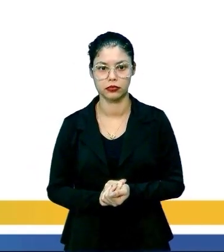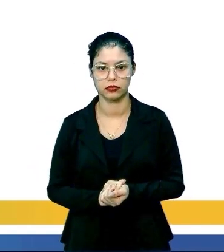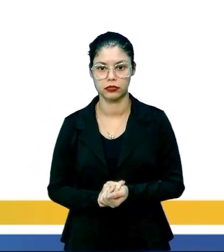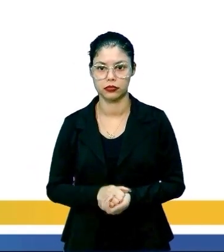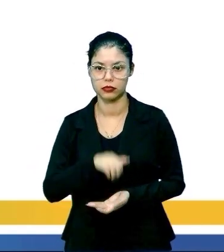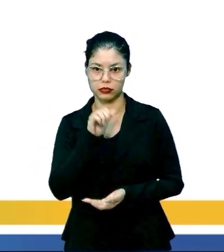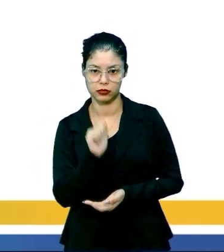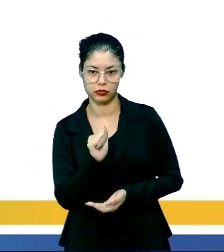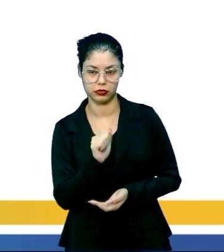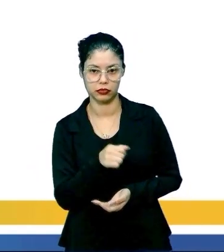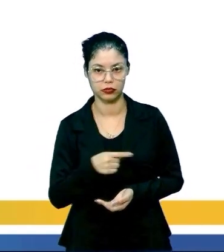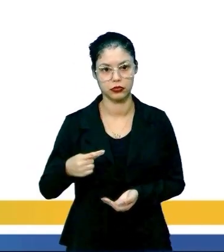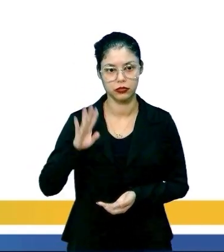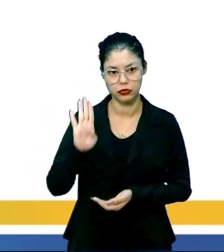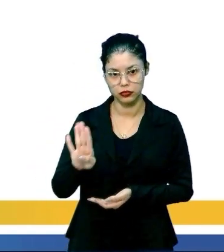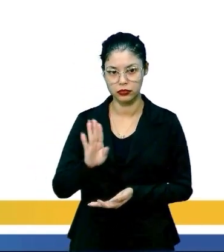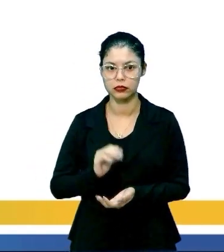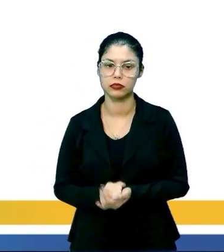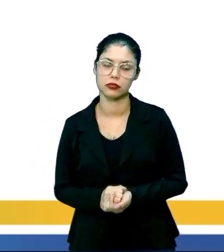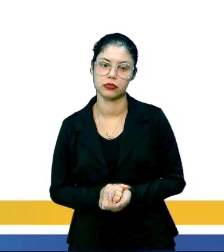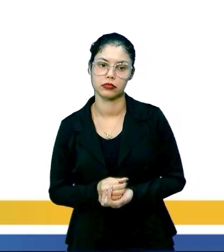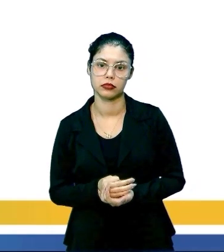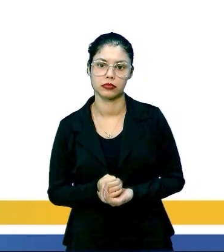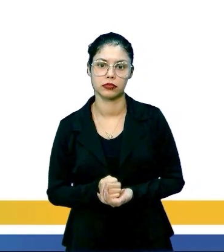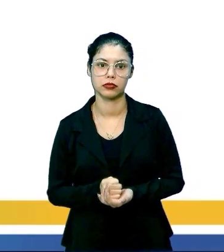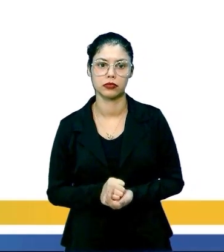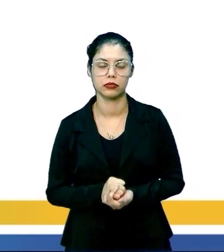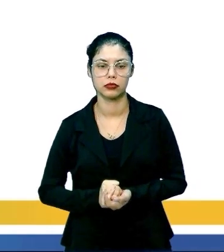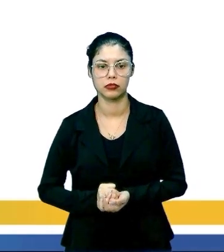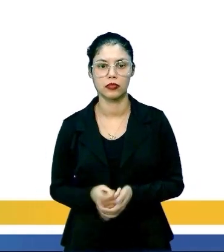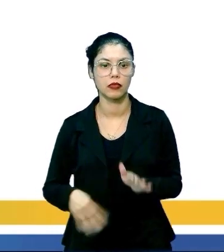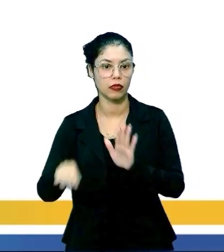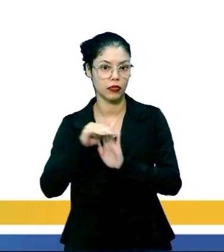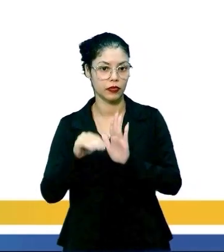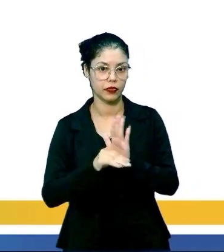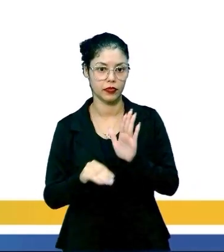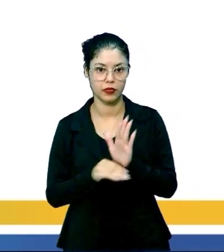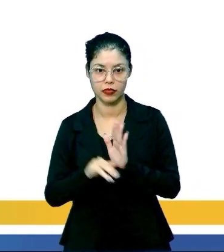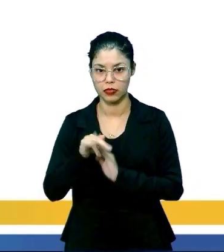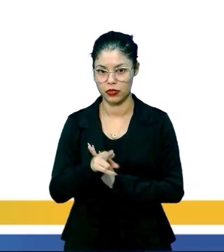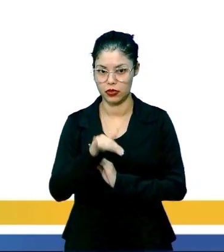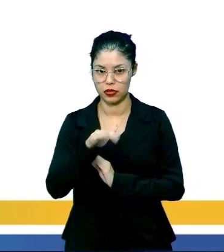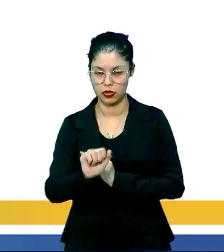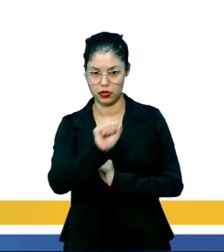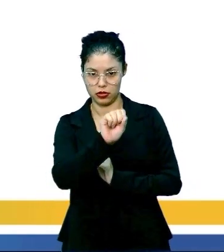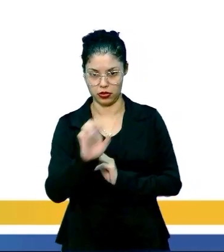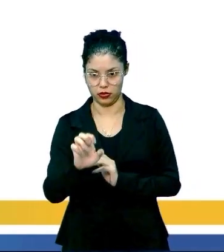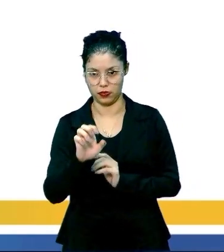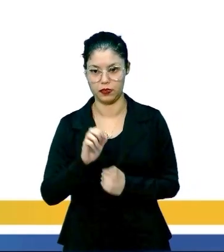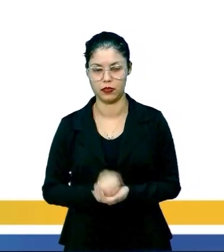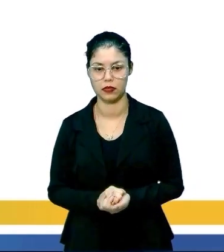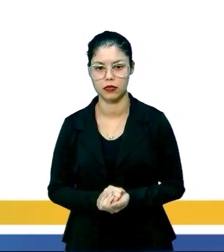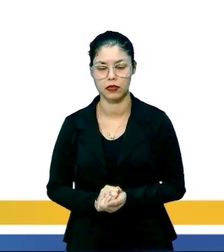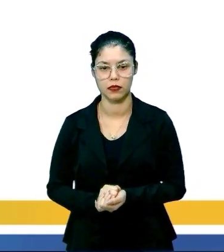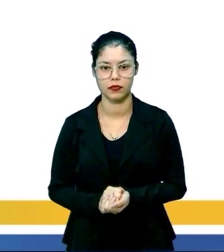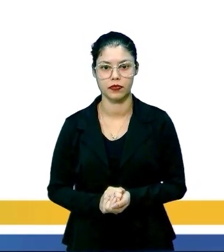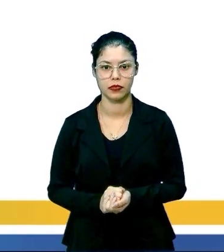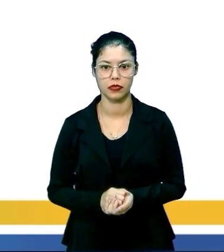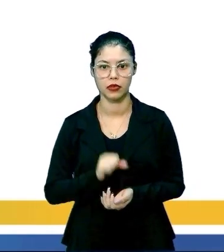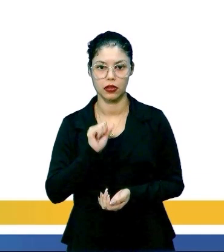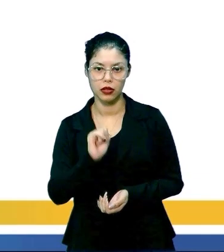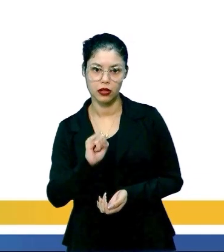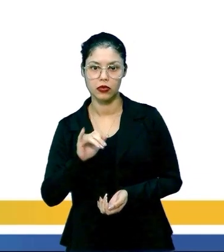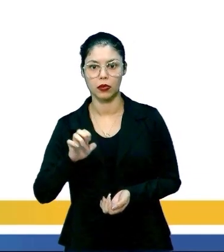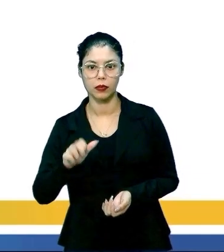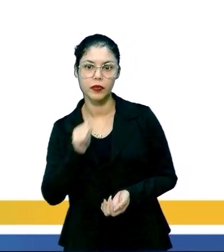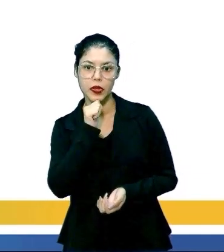De A para B, ou de A então B, é classificada como injetora se